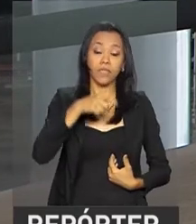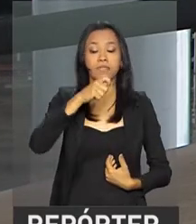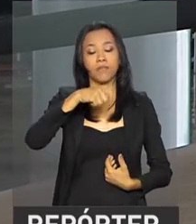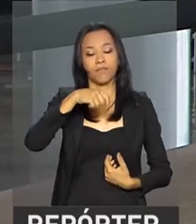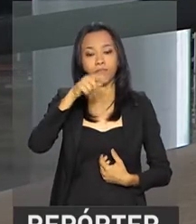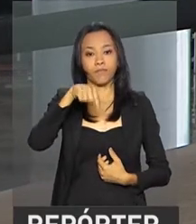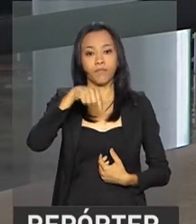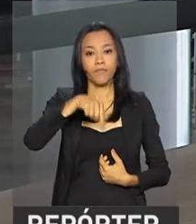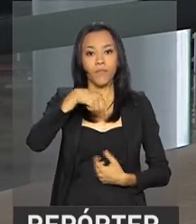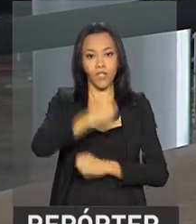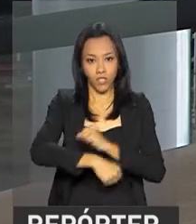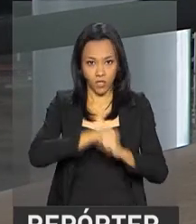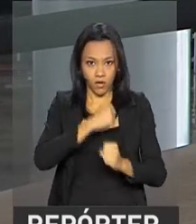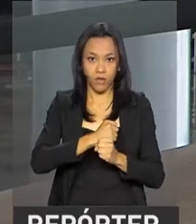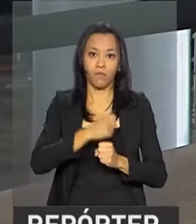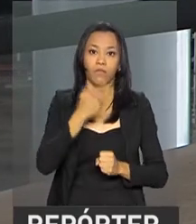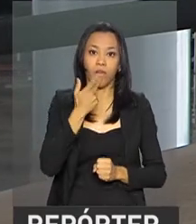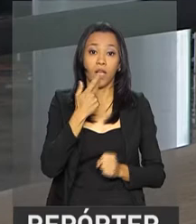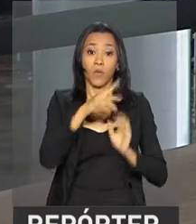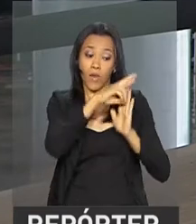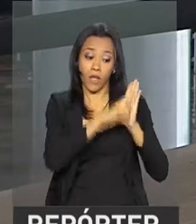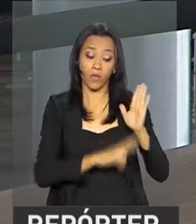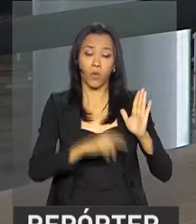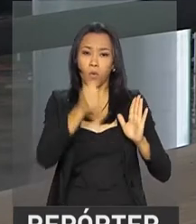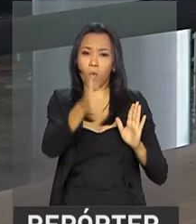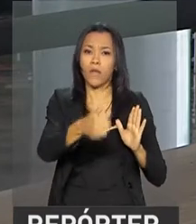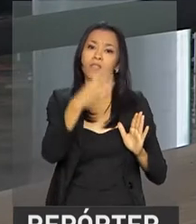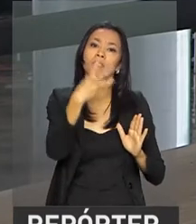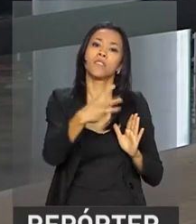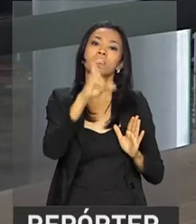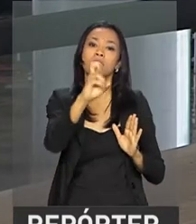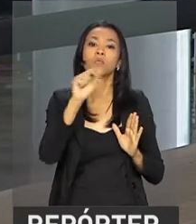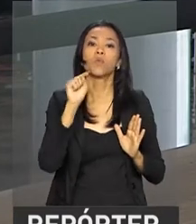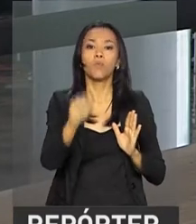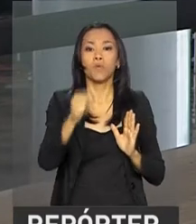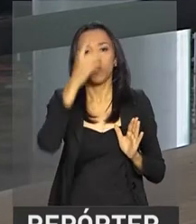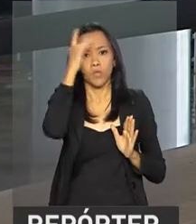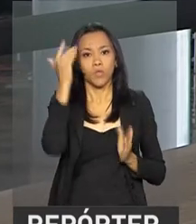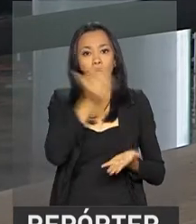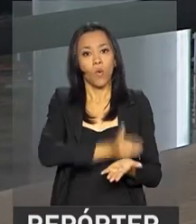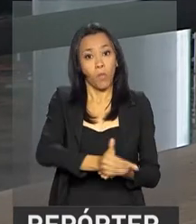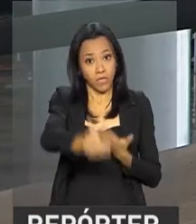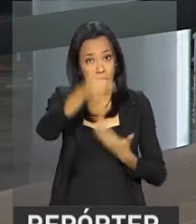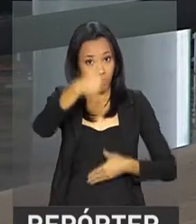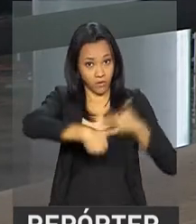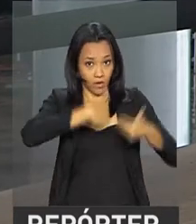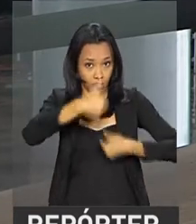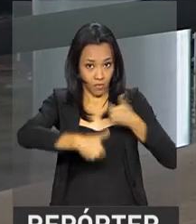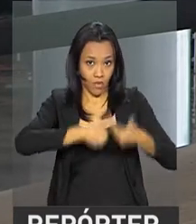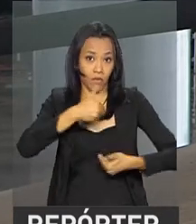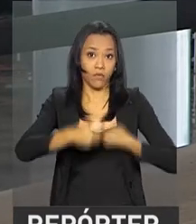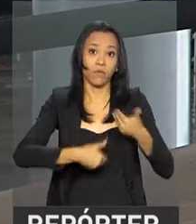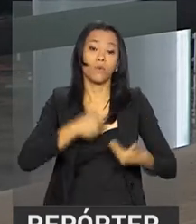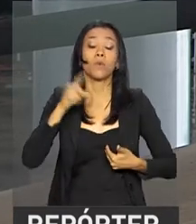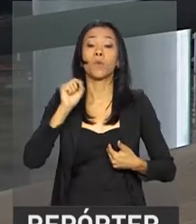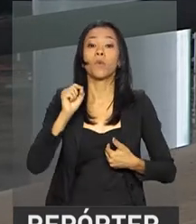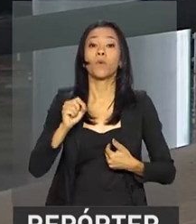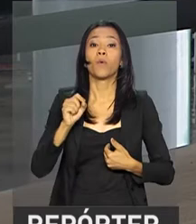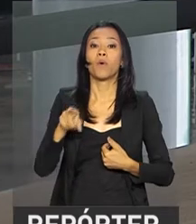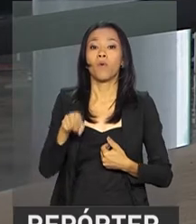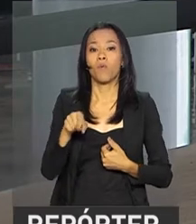relatório aponta que quase 35 mil pessoas iniciaram o tratamento com oa com a terapia